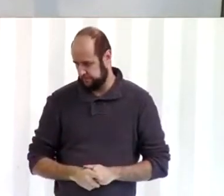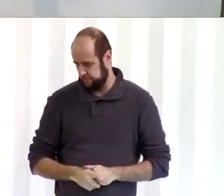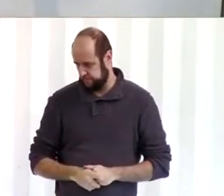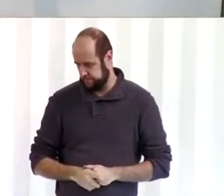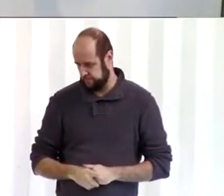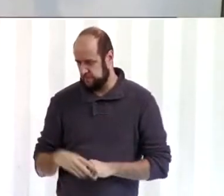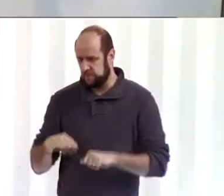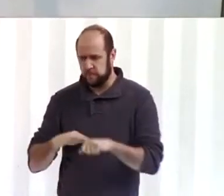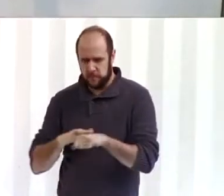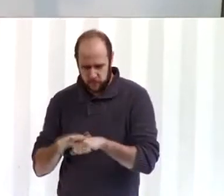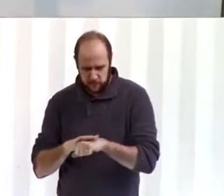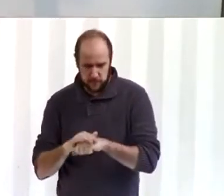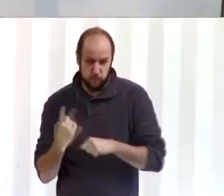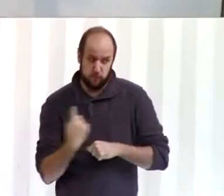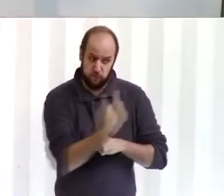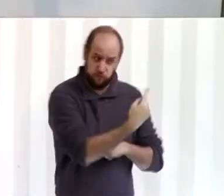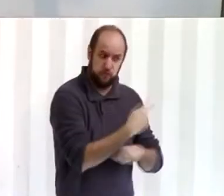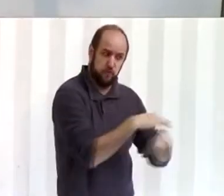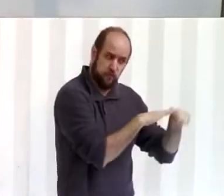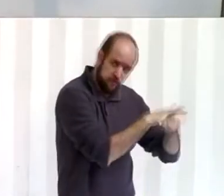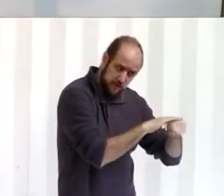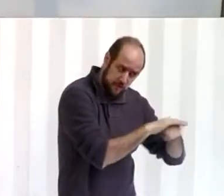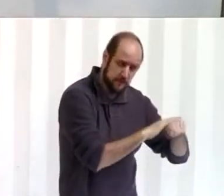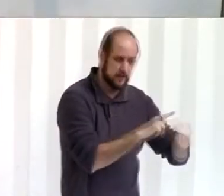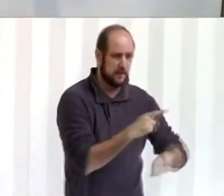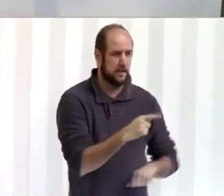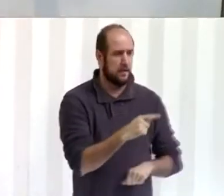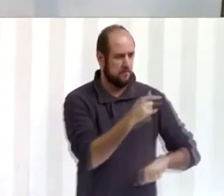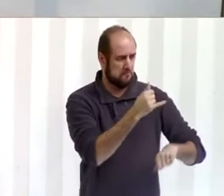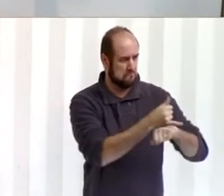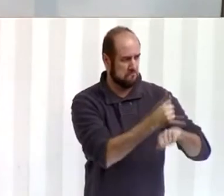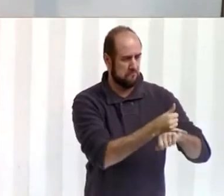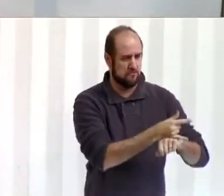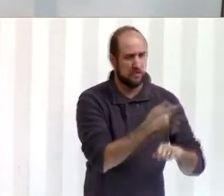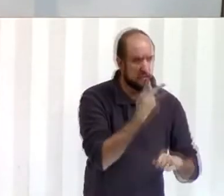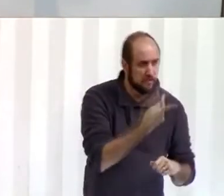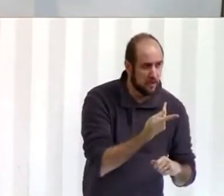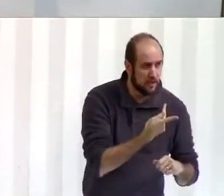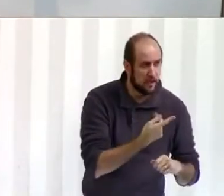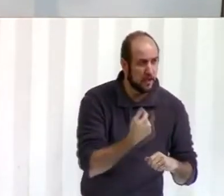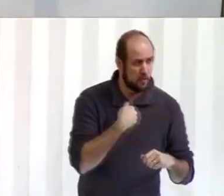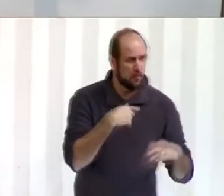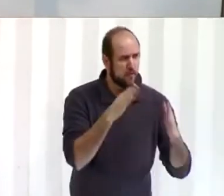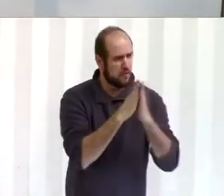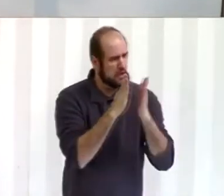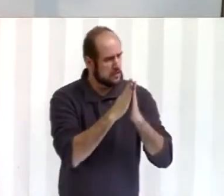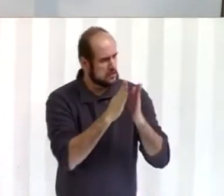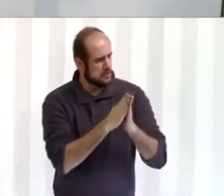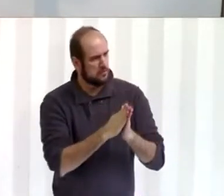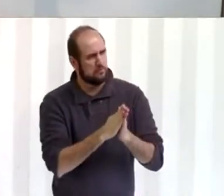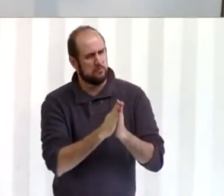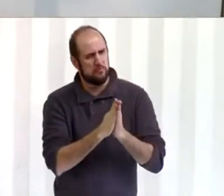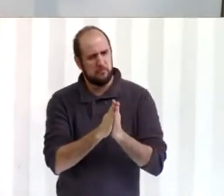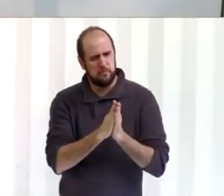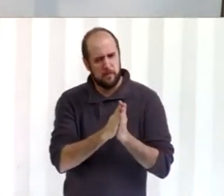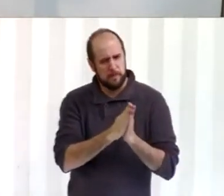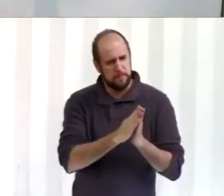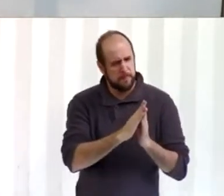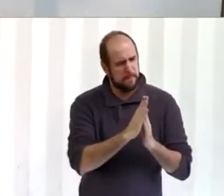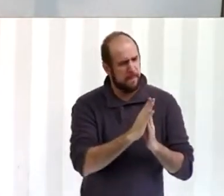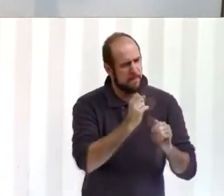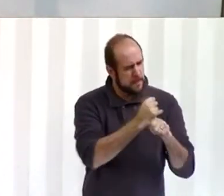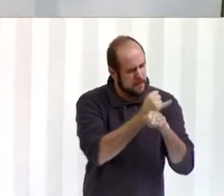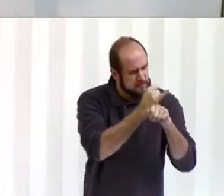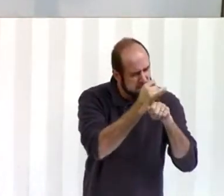Conversei com o chanceler e falei assim: essa noite eu vou passar a noite orando pelo Jorge. Me coloquei no